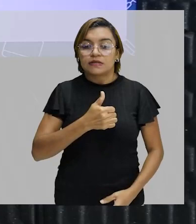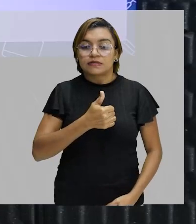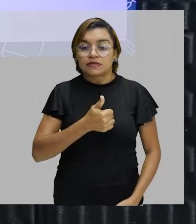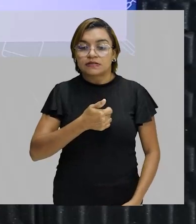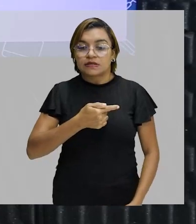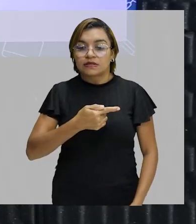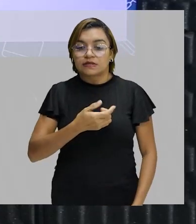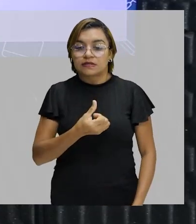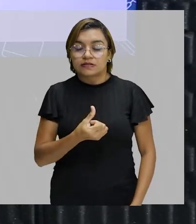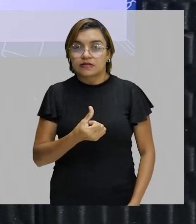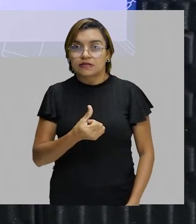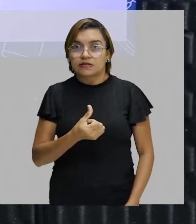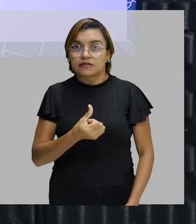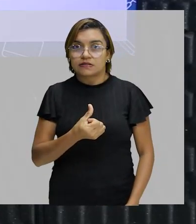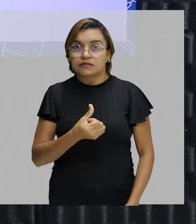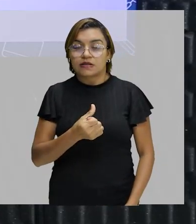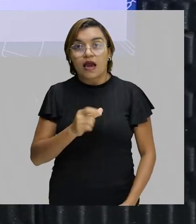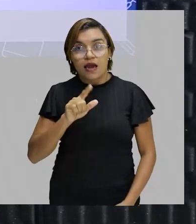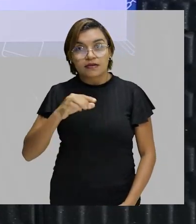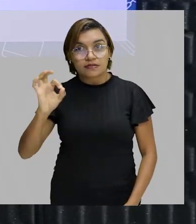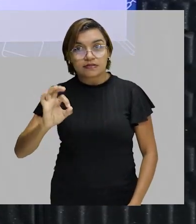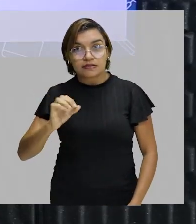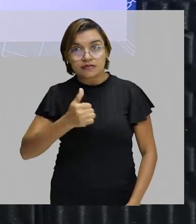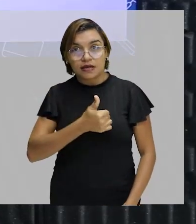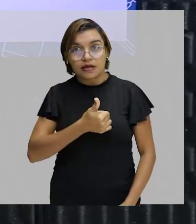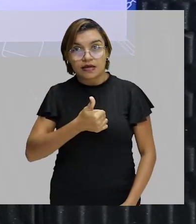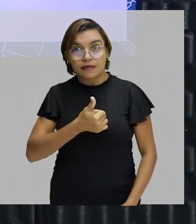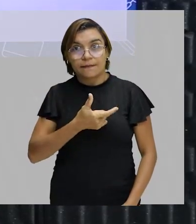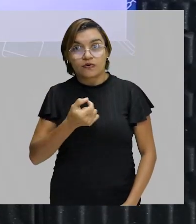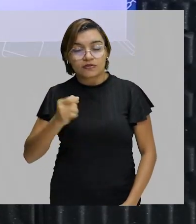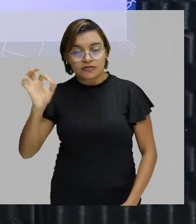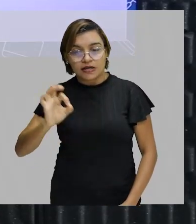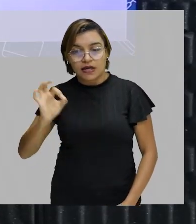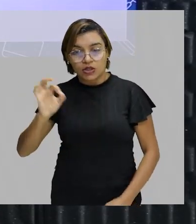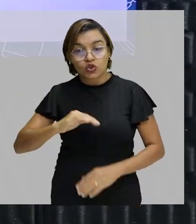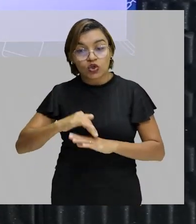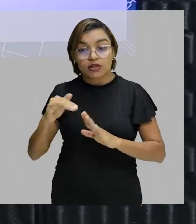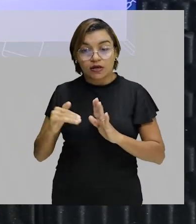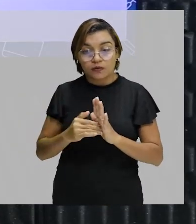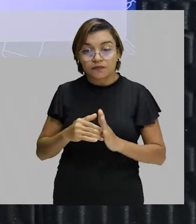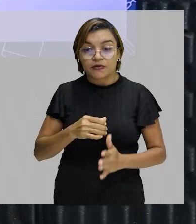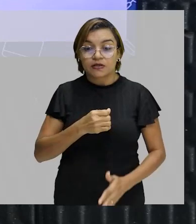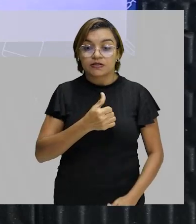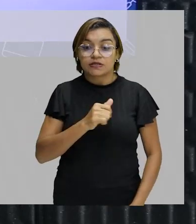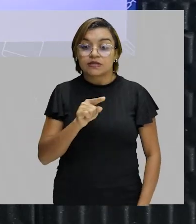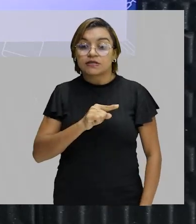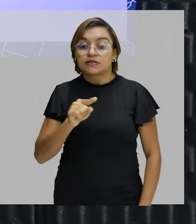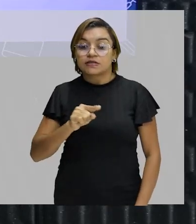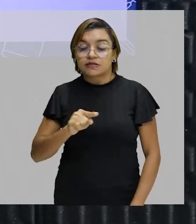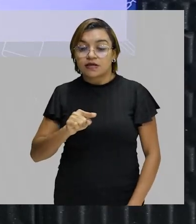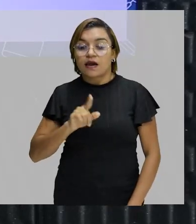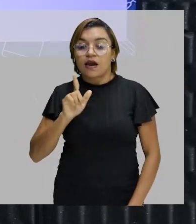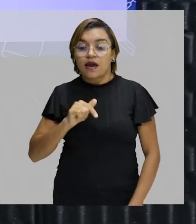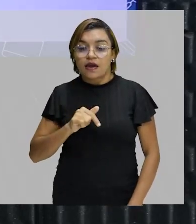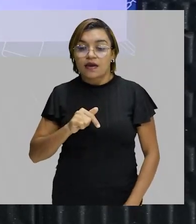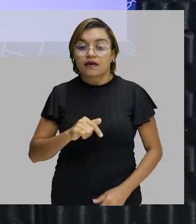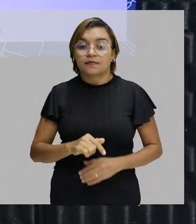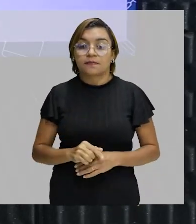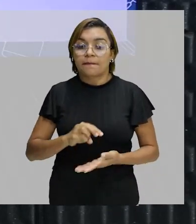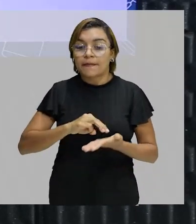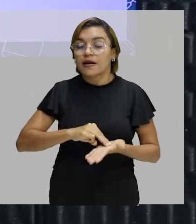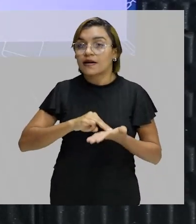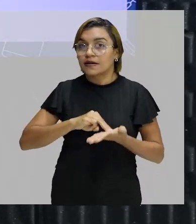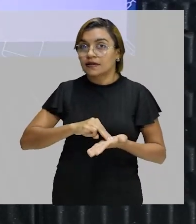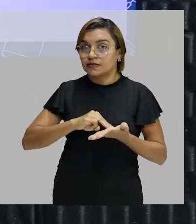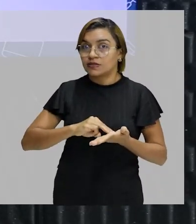176 corresponde a 100%, é a massa total. 16Z vai corresponder à massa